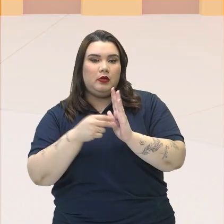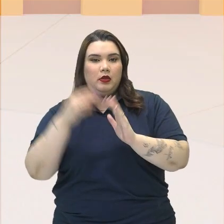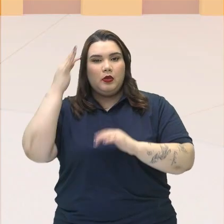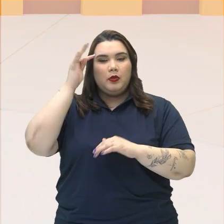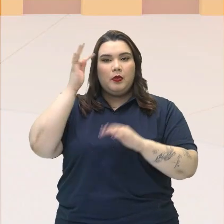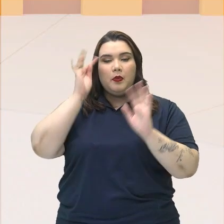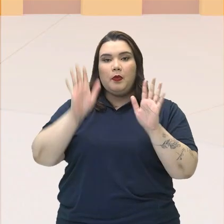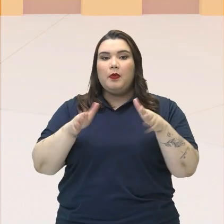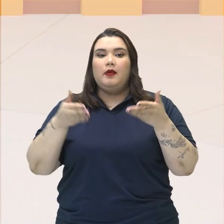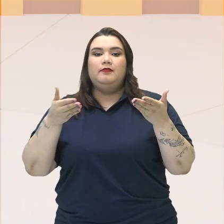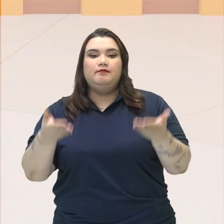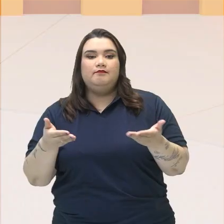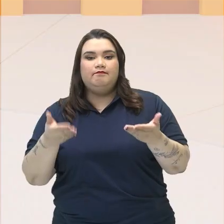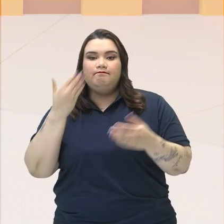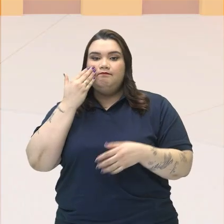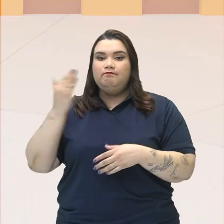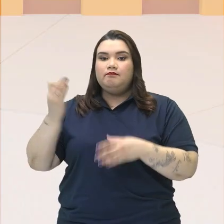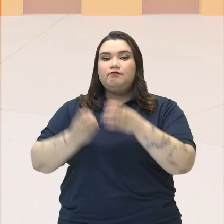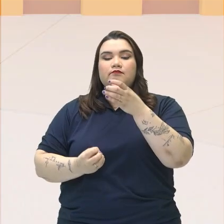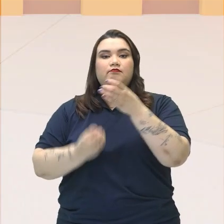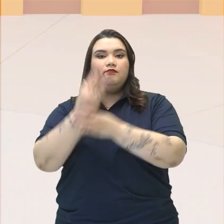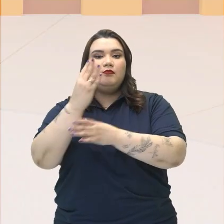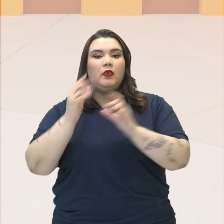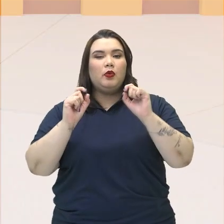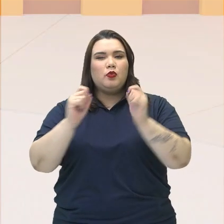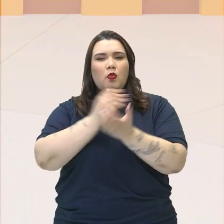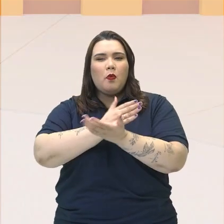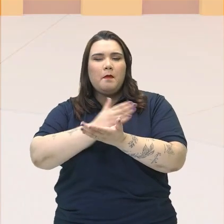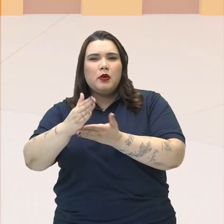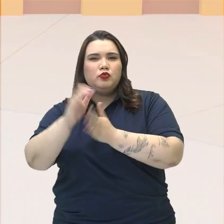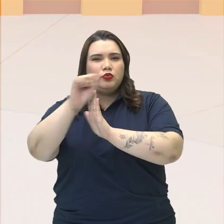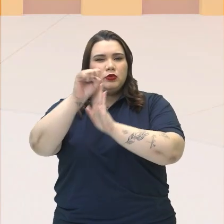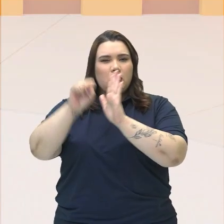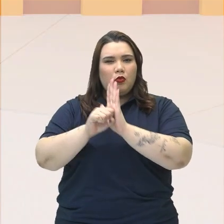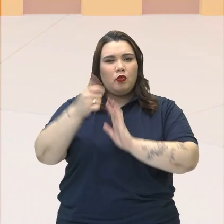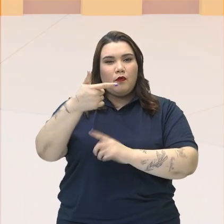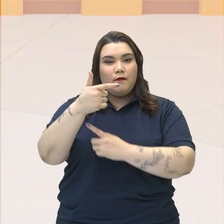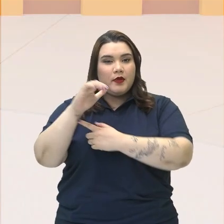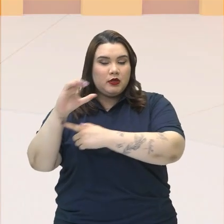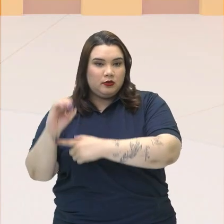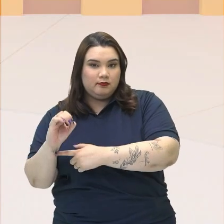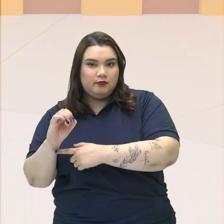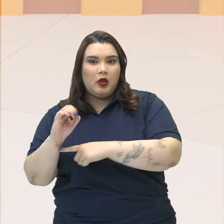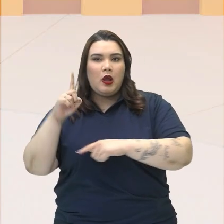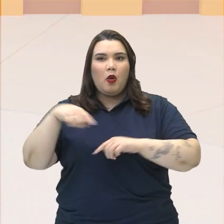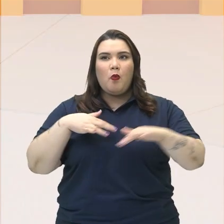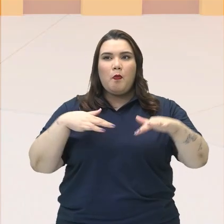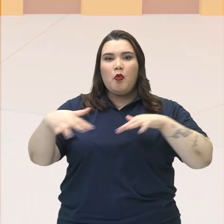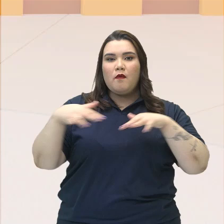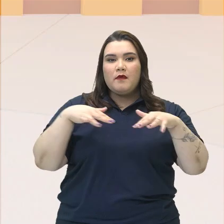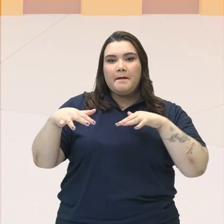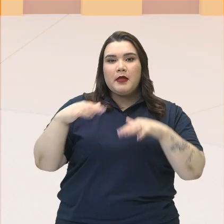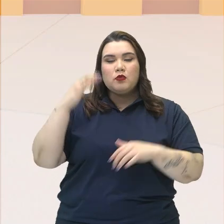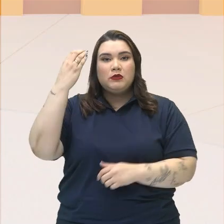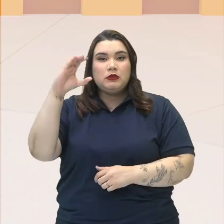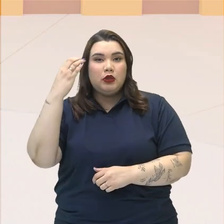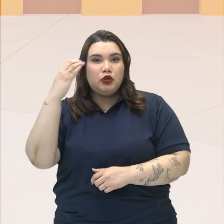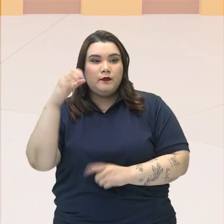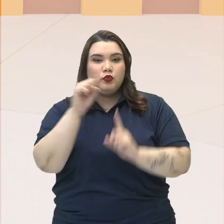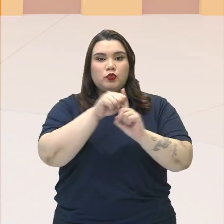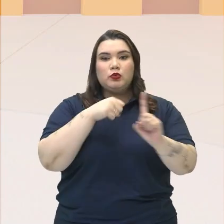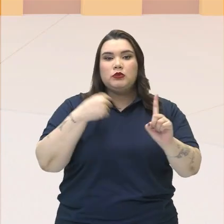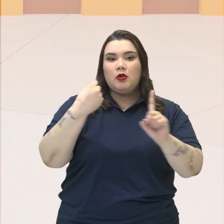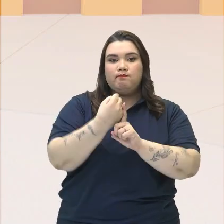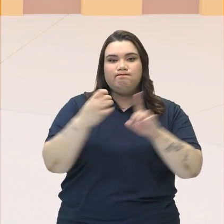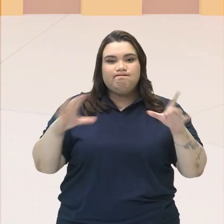Vamos entender. Ela emergiu no início do século XX como um movimento